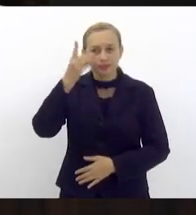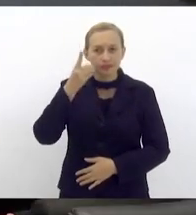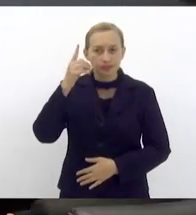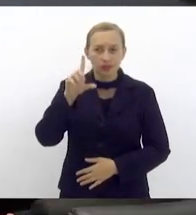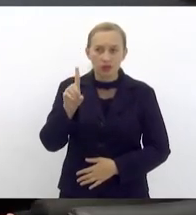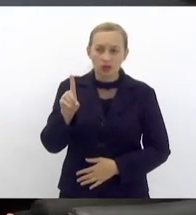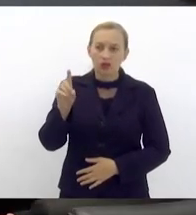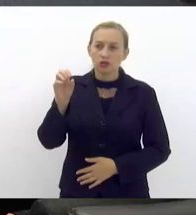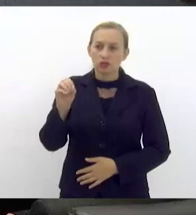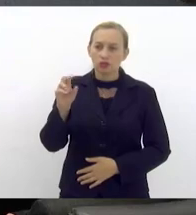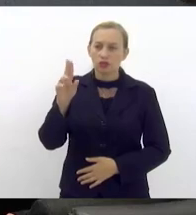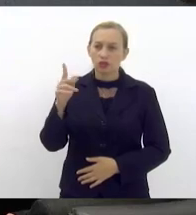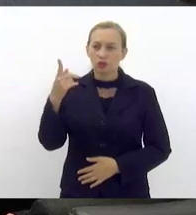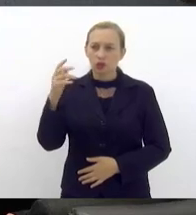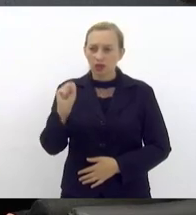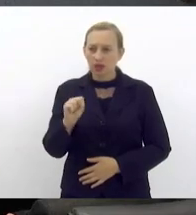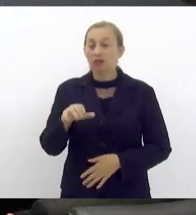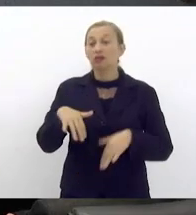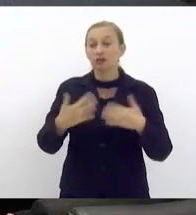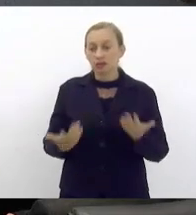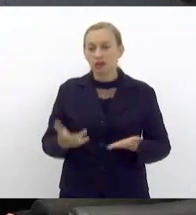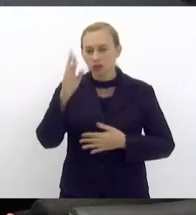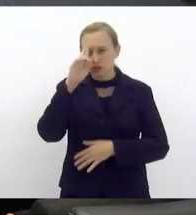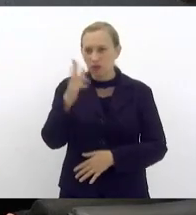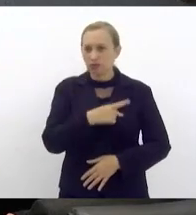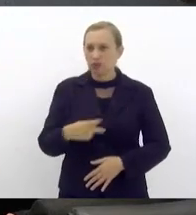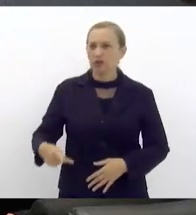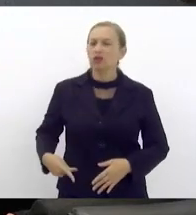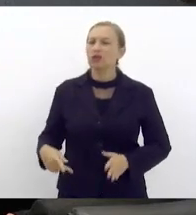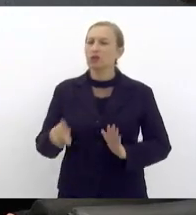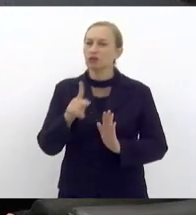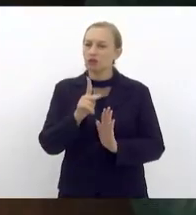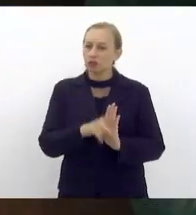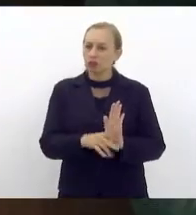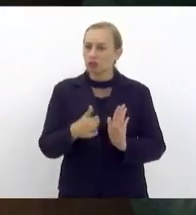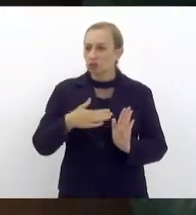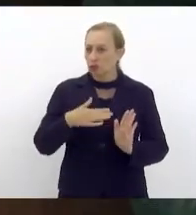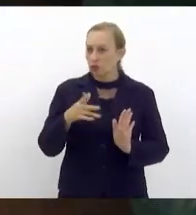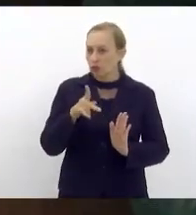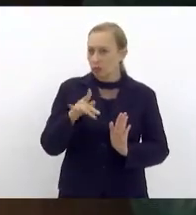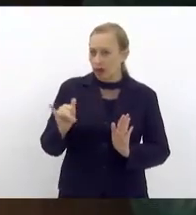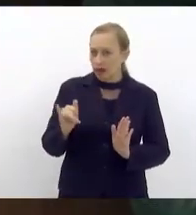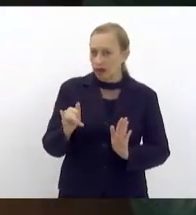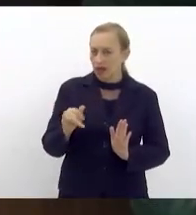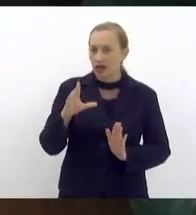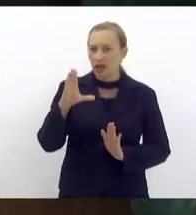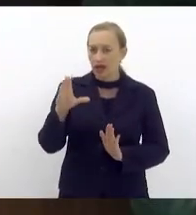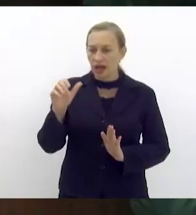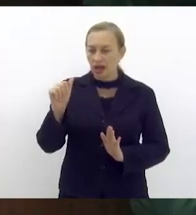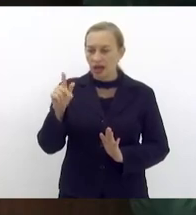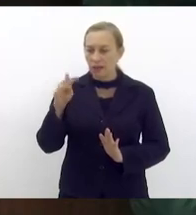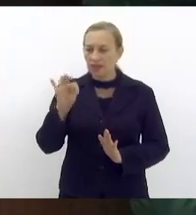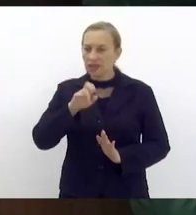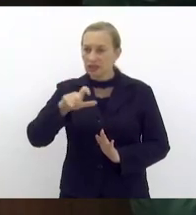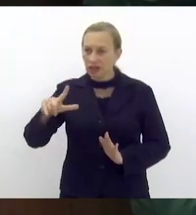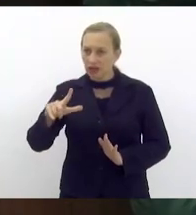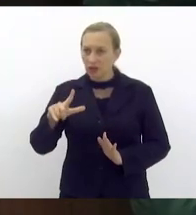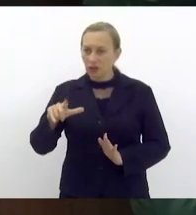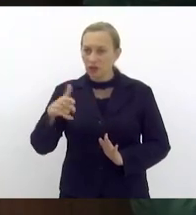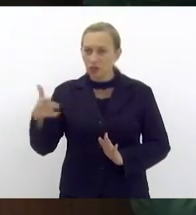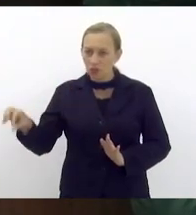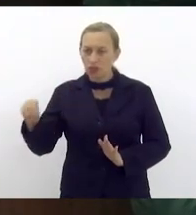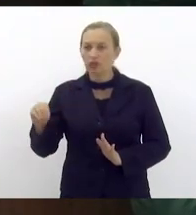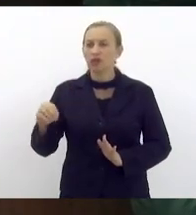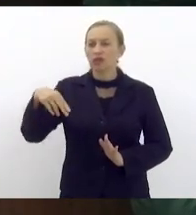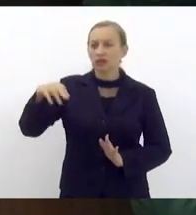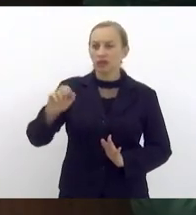das ruas o presidente esse projeto de autoria do meu pai Capitão Nelson que estava aqui como Deputado em 2020